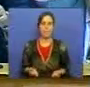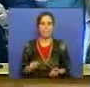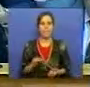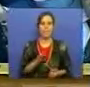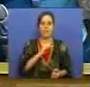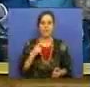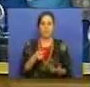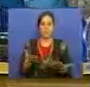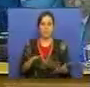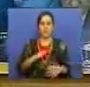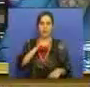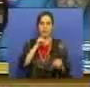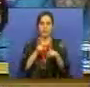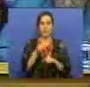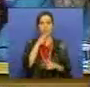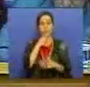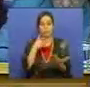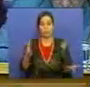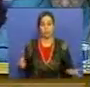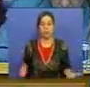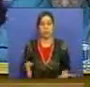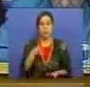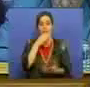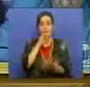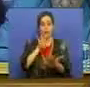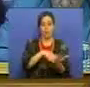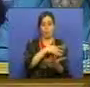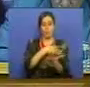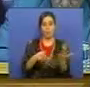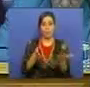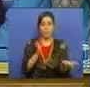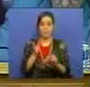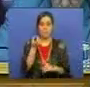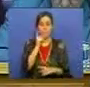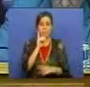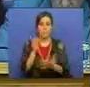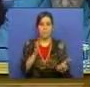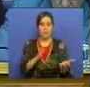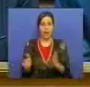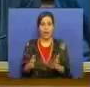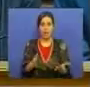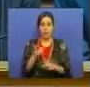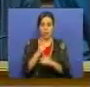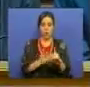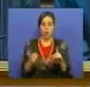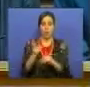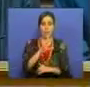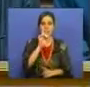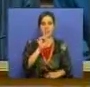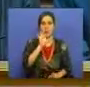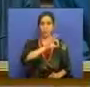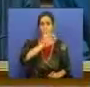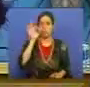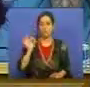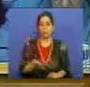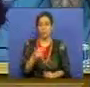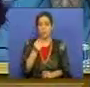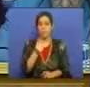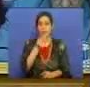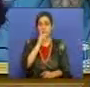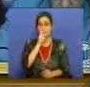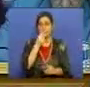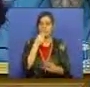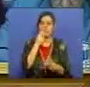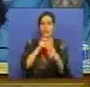Sr. Presidente, Sr. Deputado, quando o Sr. Deputado fala num planeamento a médio prazo de aumentos de 6% para o preço das tarifas